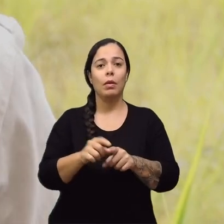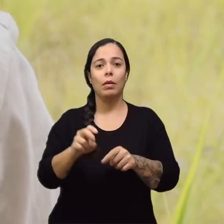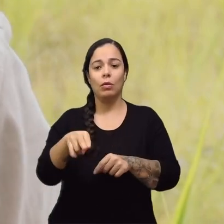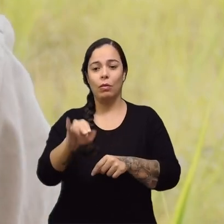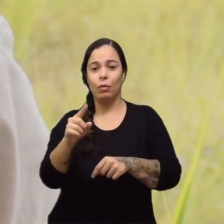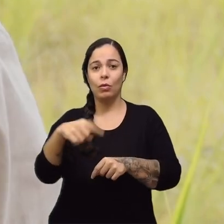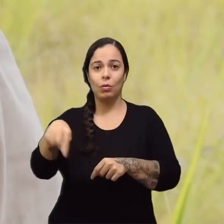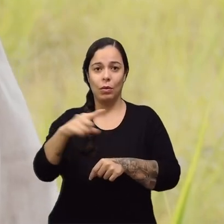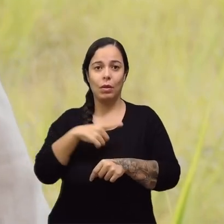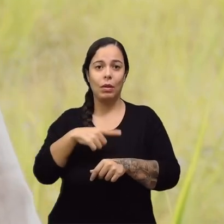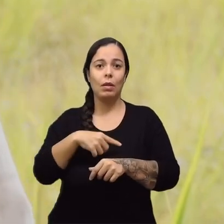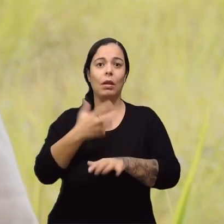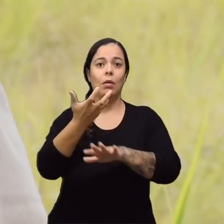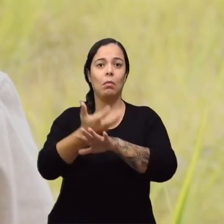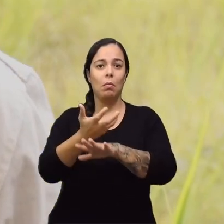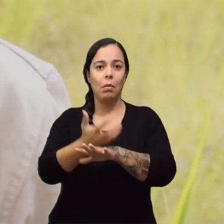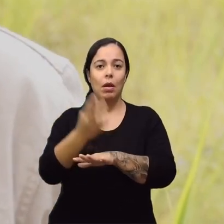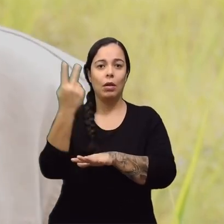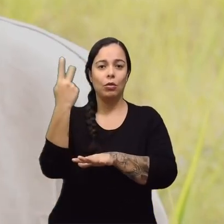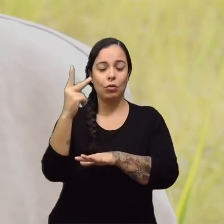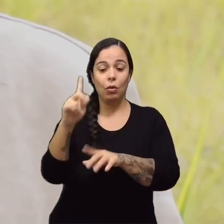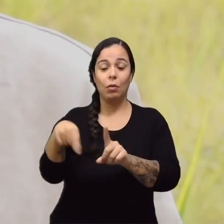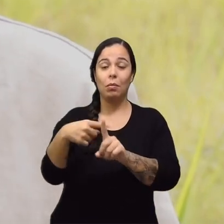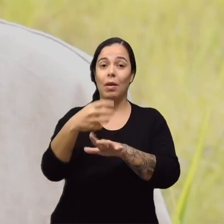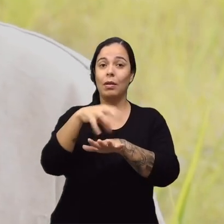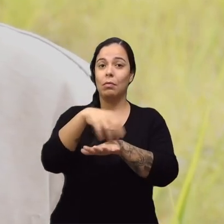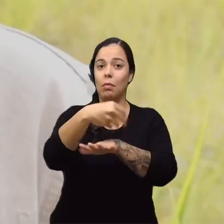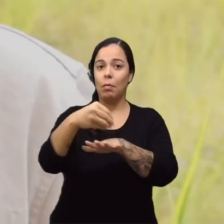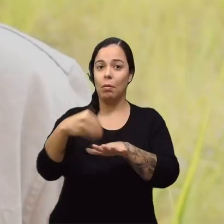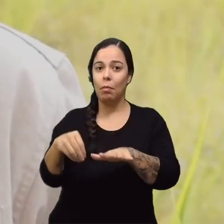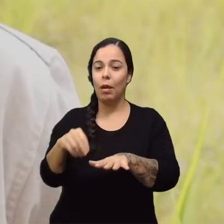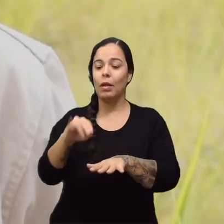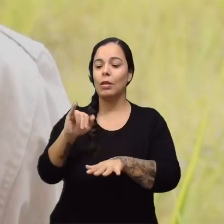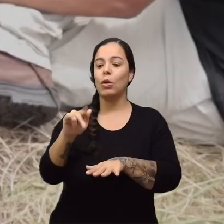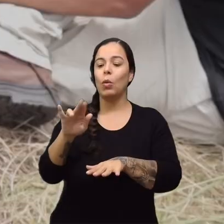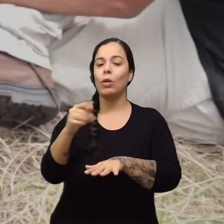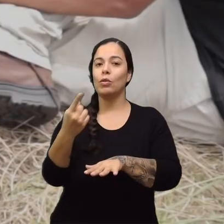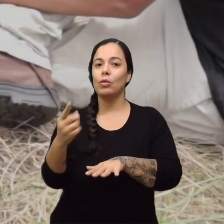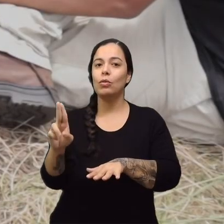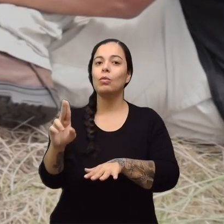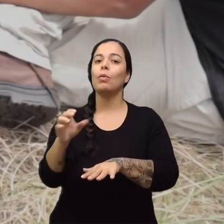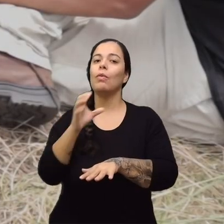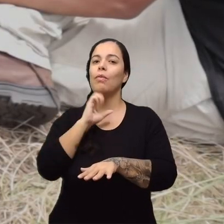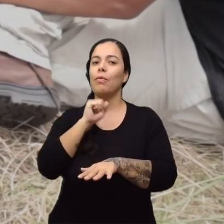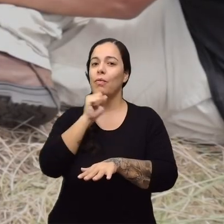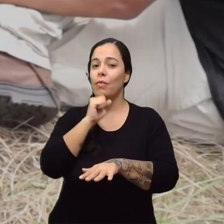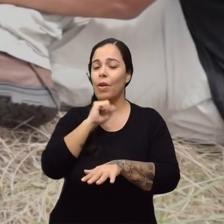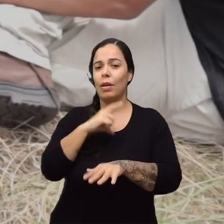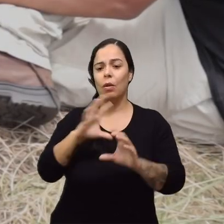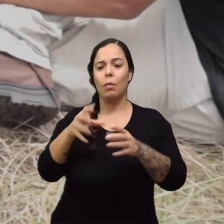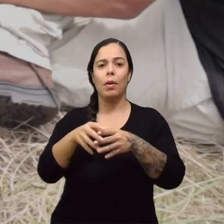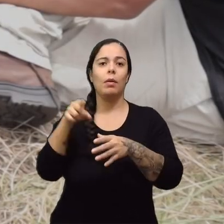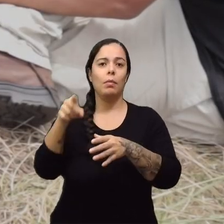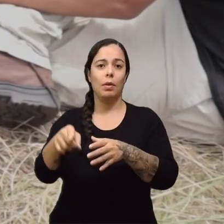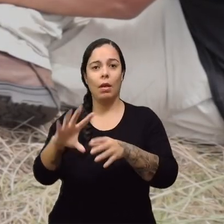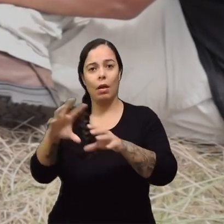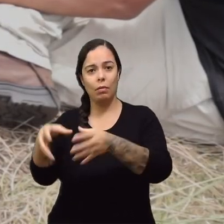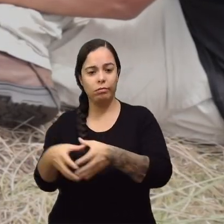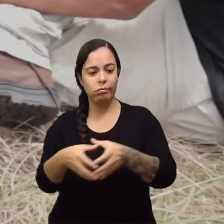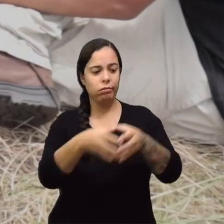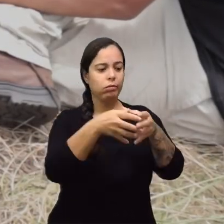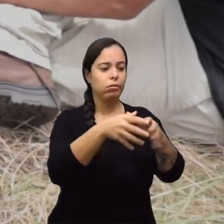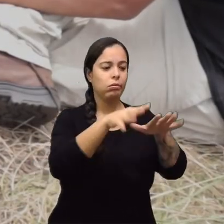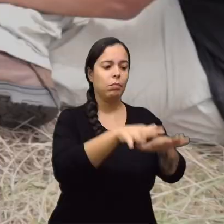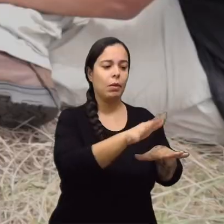e arqueológico de Iguaçu Velha, e a gente tem uma equipe de arqueologia lá. Eu trouxe a equipe, né, nesse momento para a gente estar